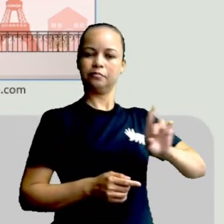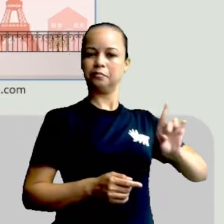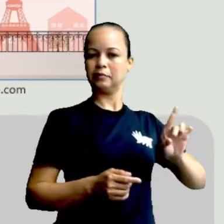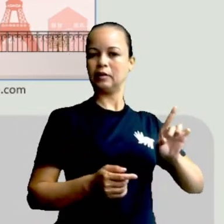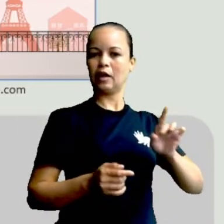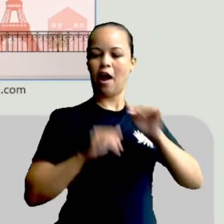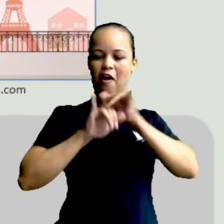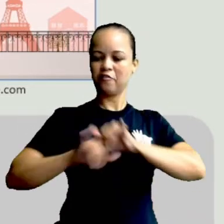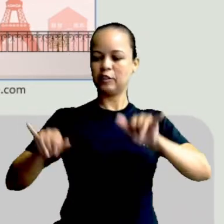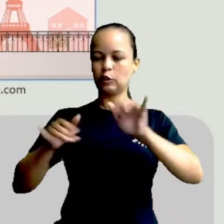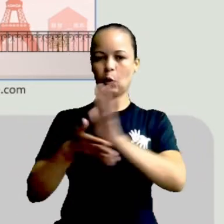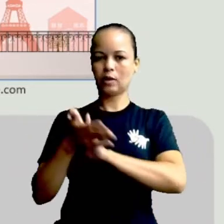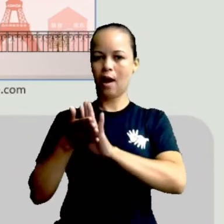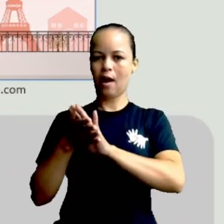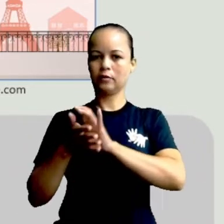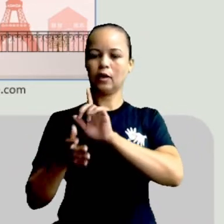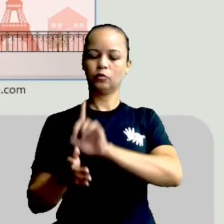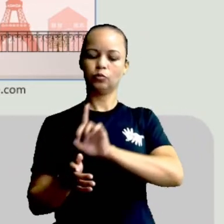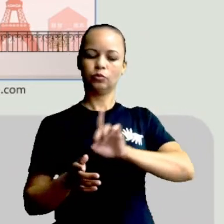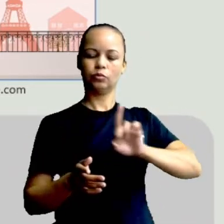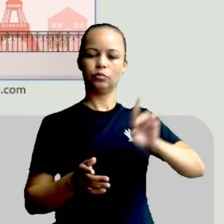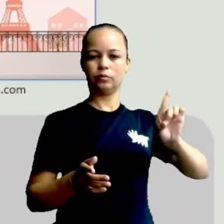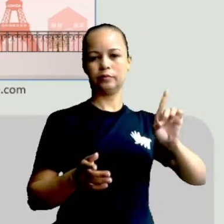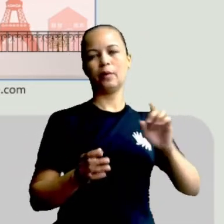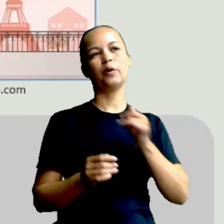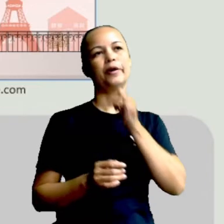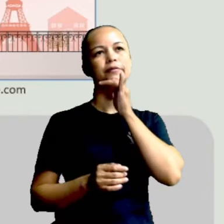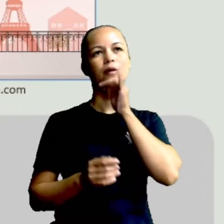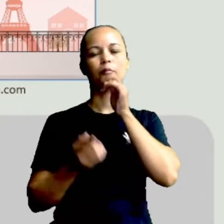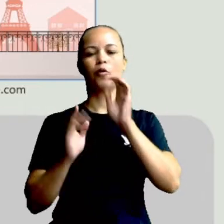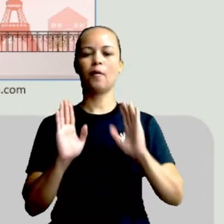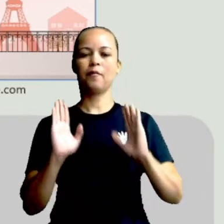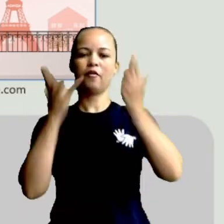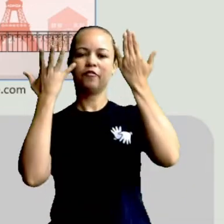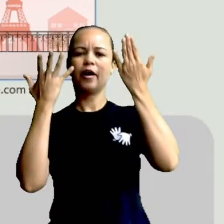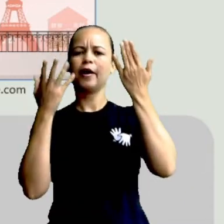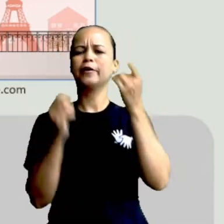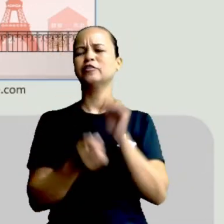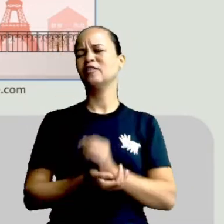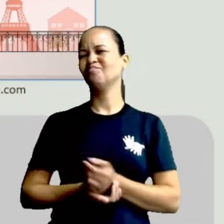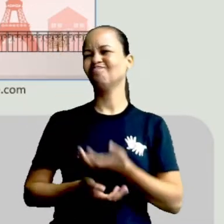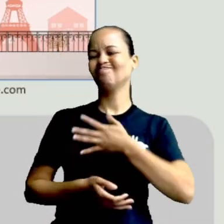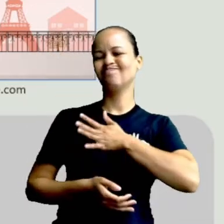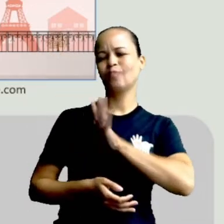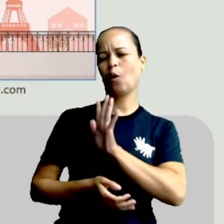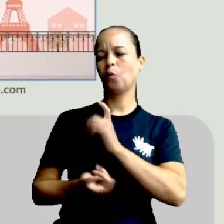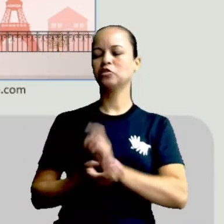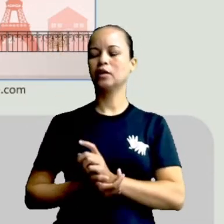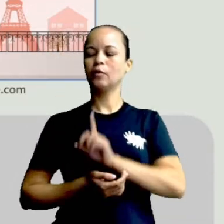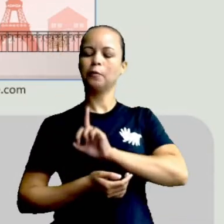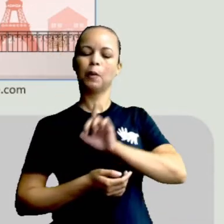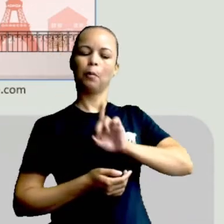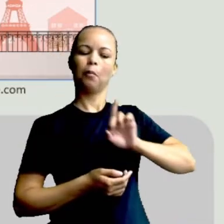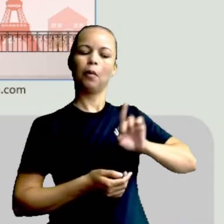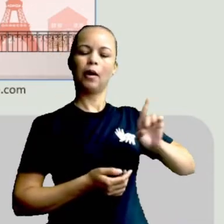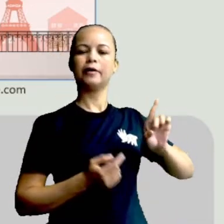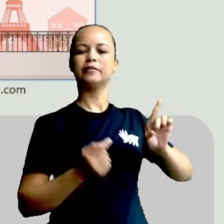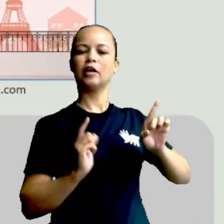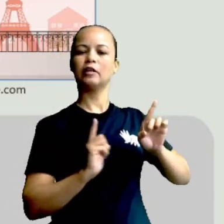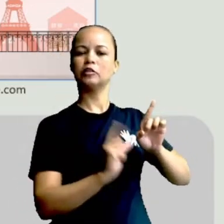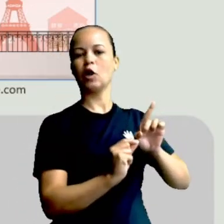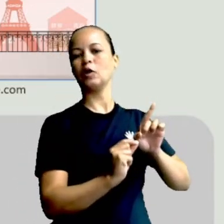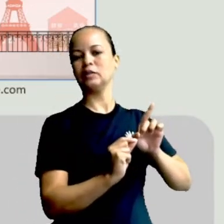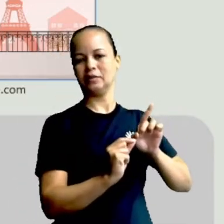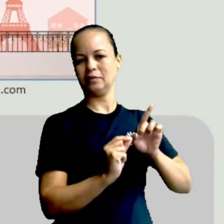fininho saiu sem avisar ninguém quando a gente vai para uma festa né tá ali meio desconfortável sai de fininho